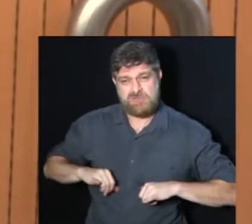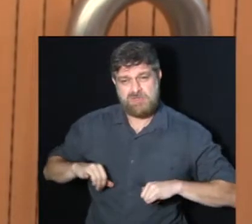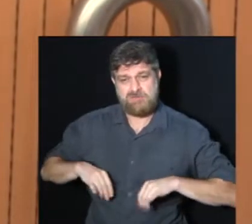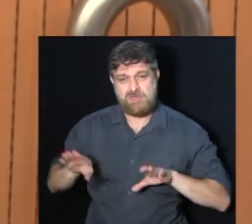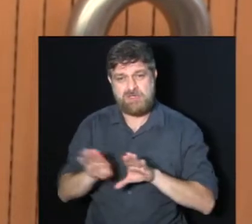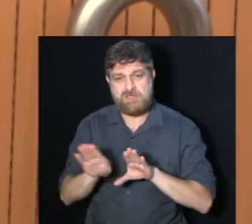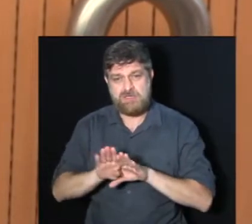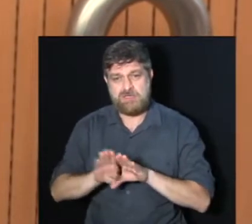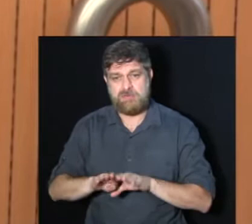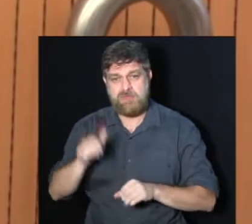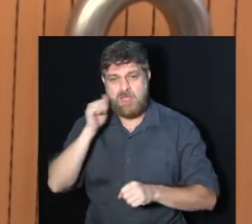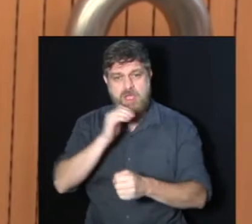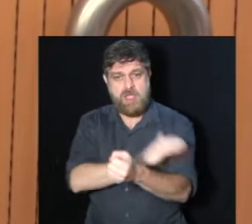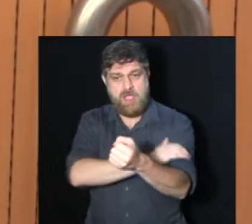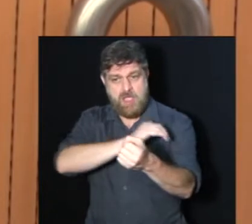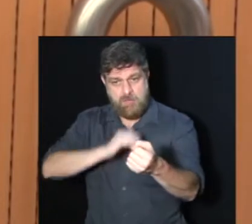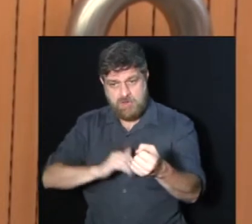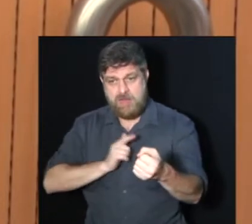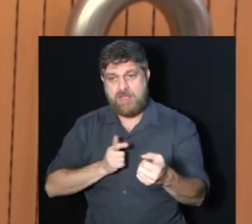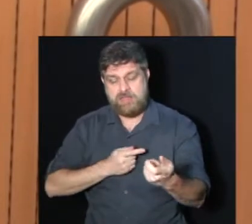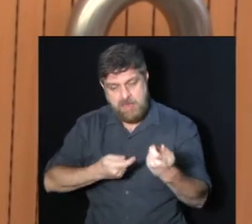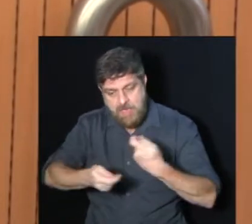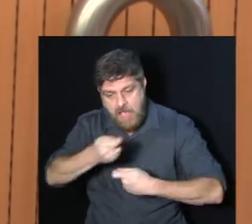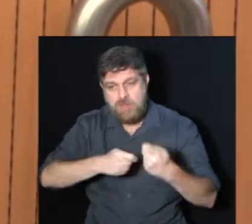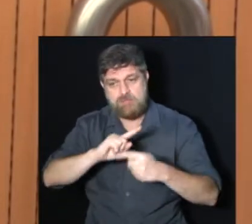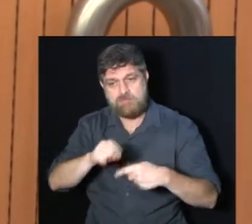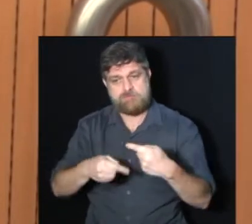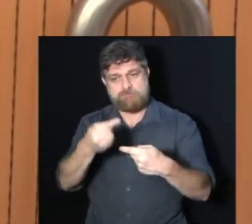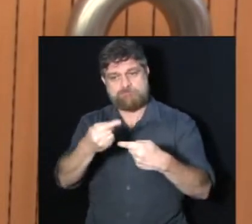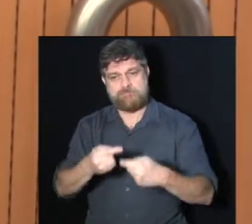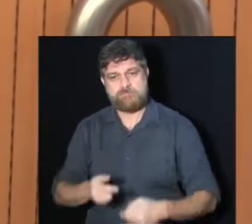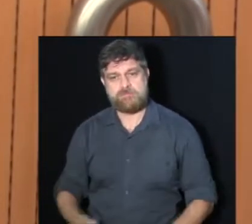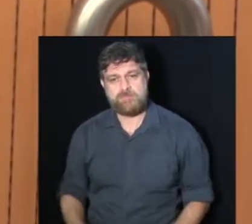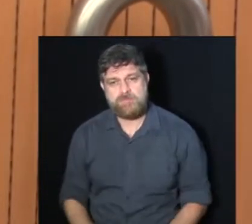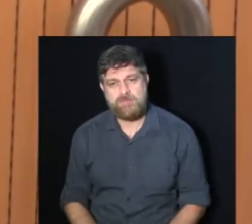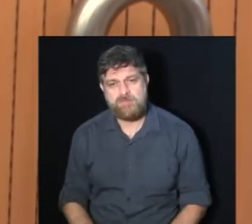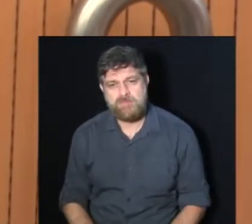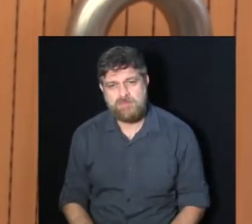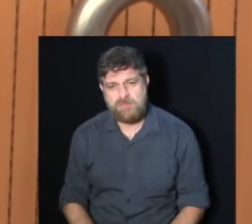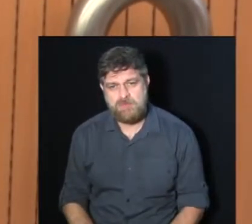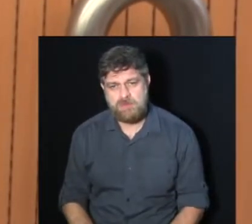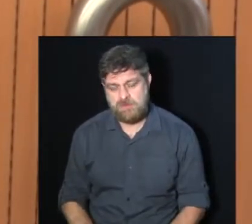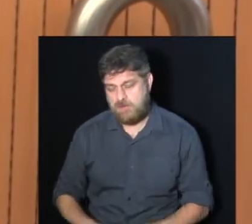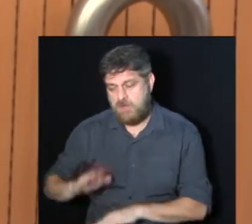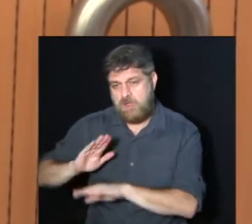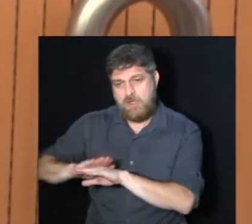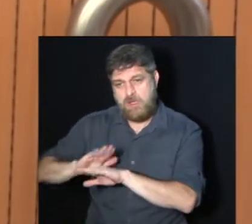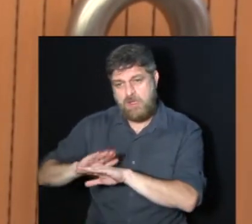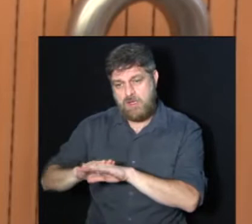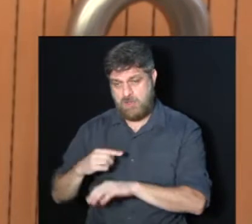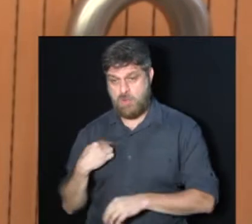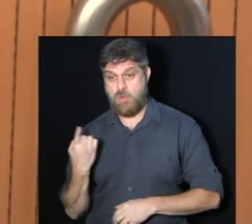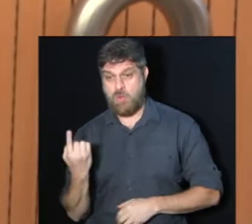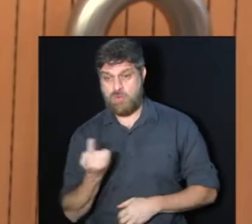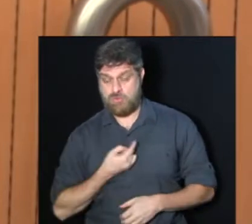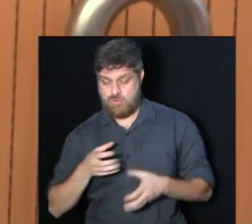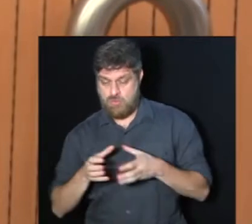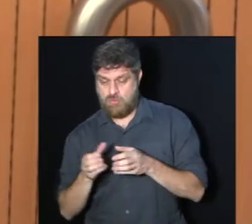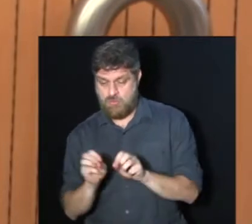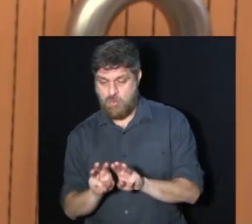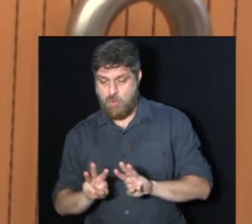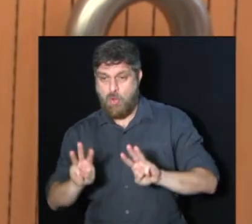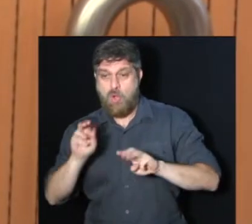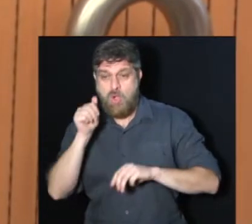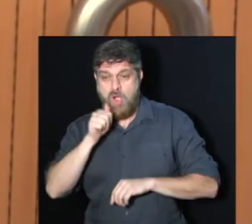do empoderamento e autonomia econômica das mulheres. Pode passar, por favor. O nosso trabalho ele é baseado e